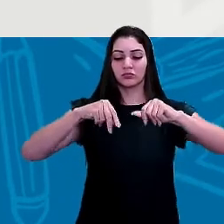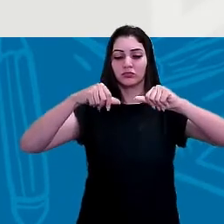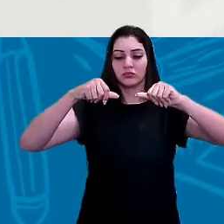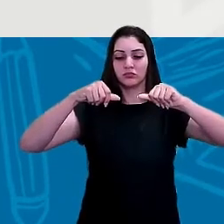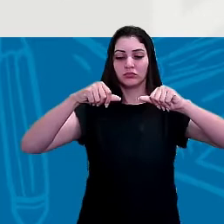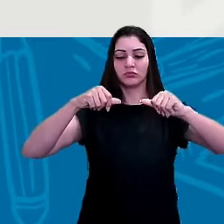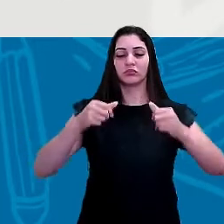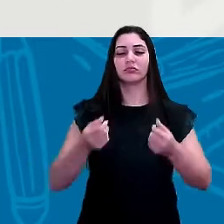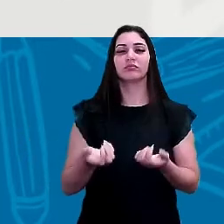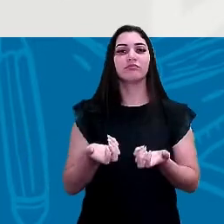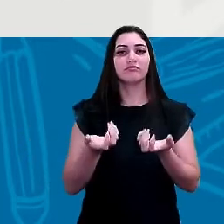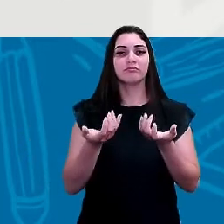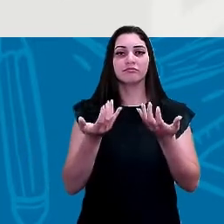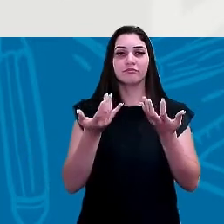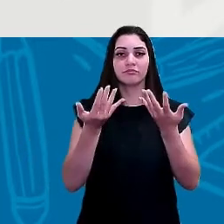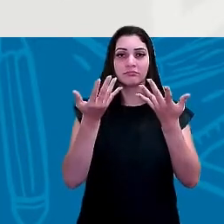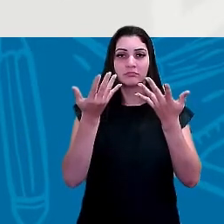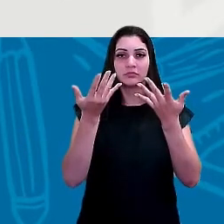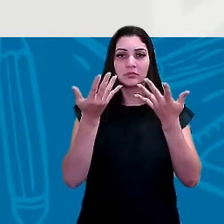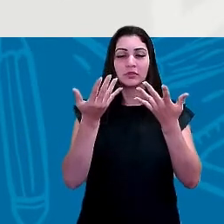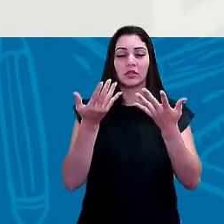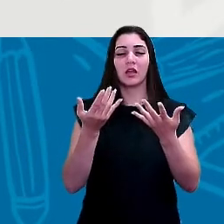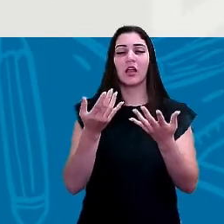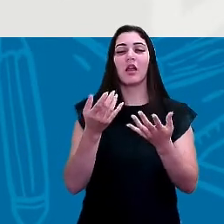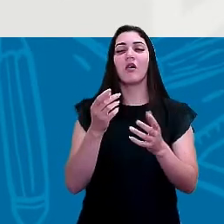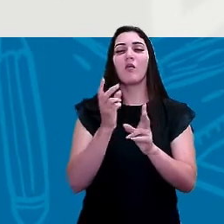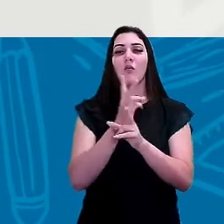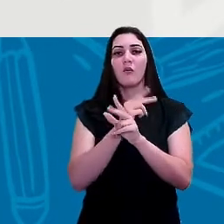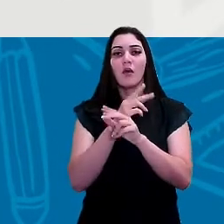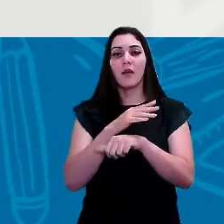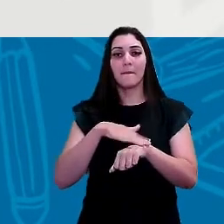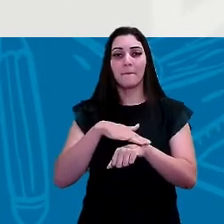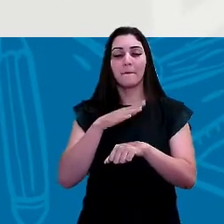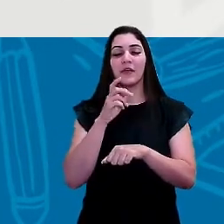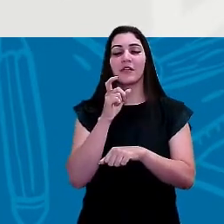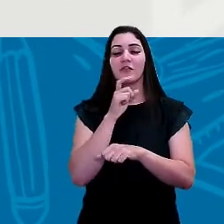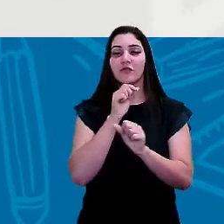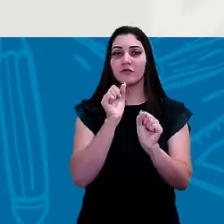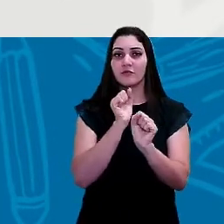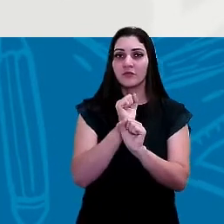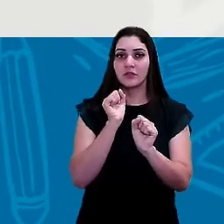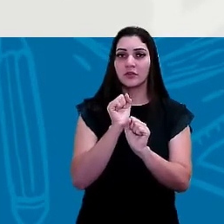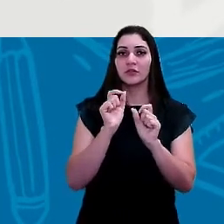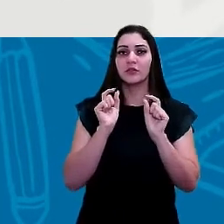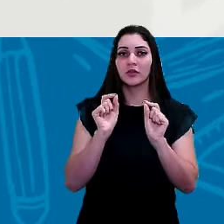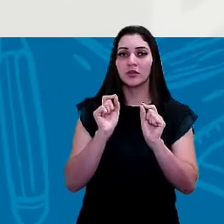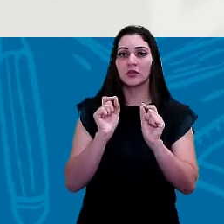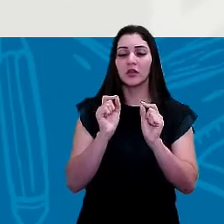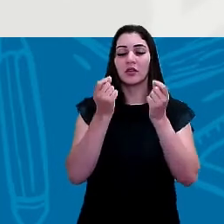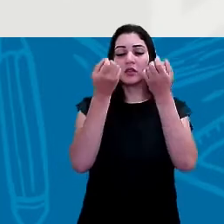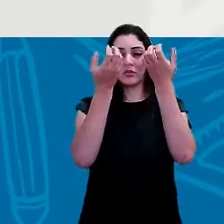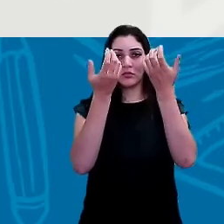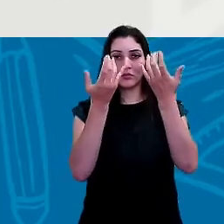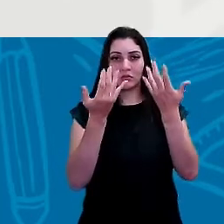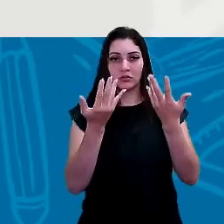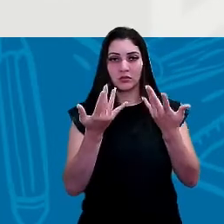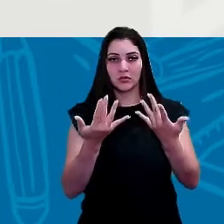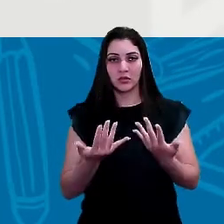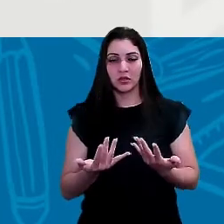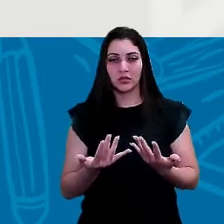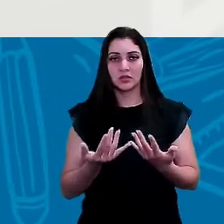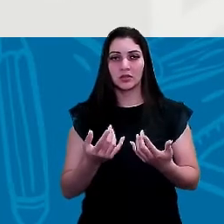e suba, indo em direção ao ar mais frio, que mais frio, a tendência é que ele desça fazendo uma corrente